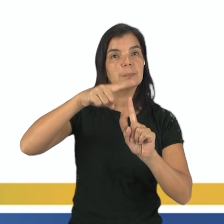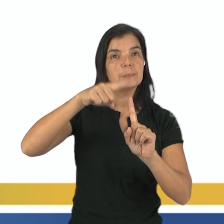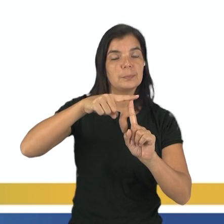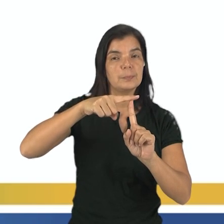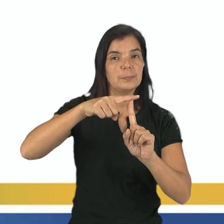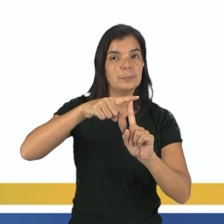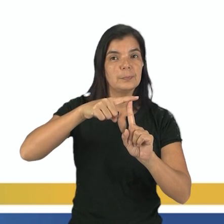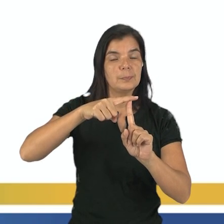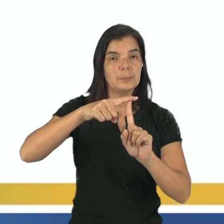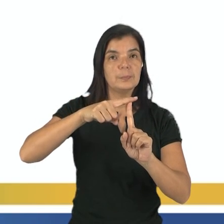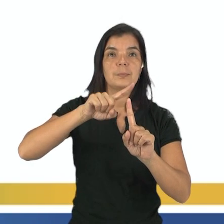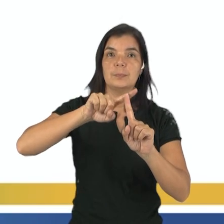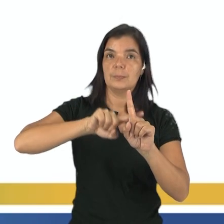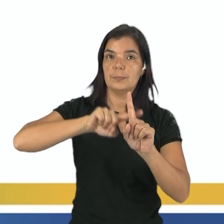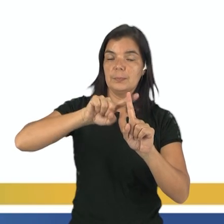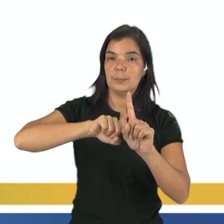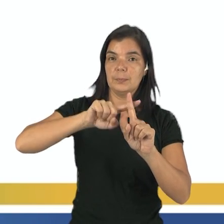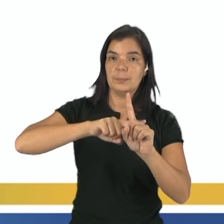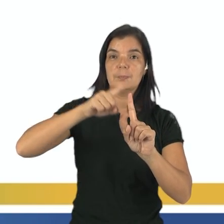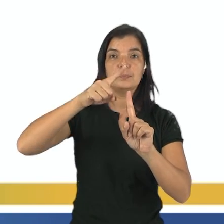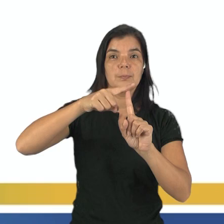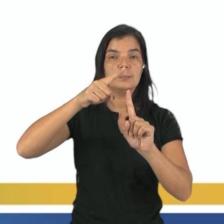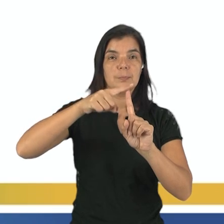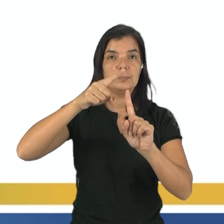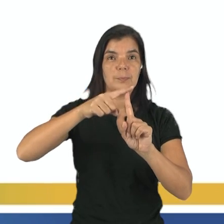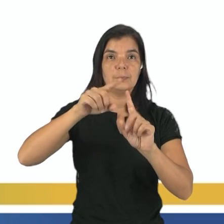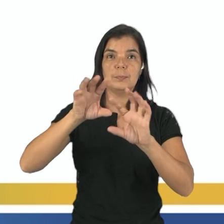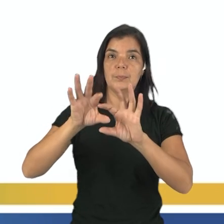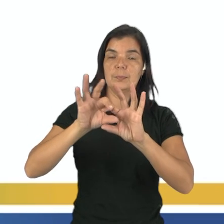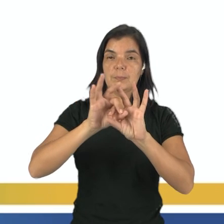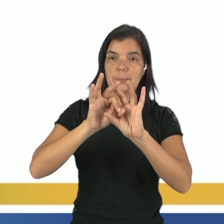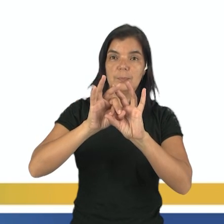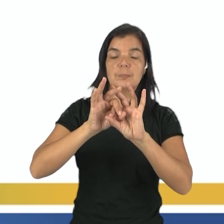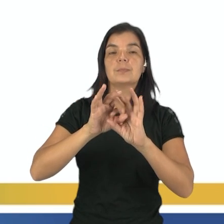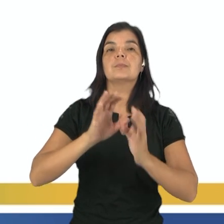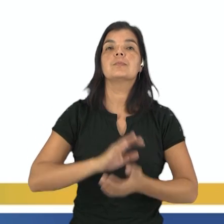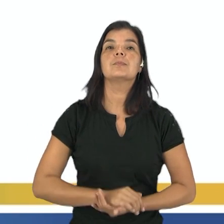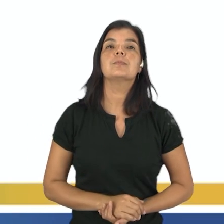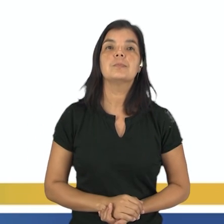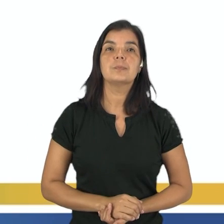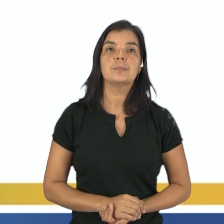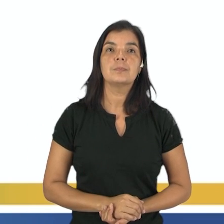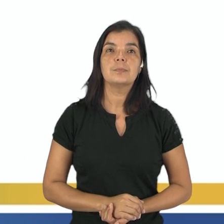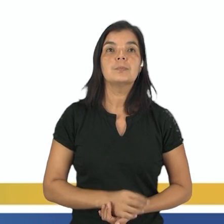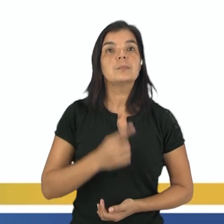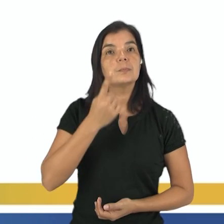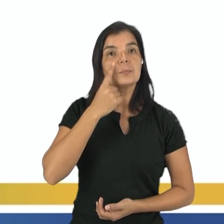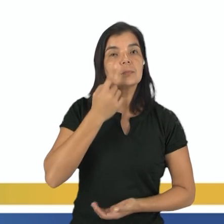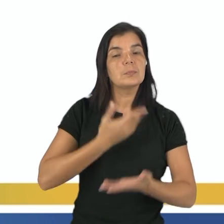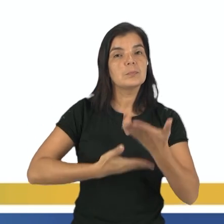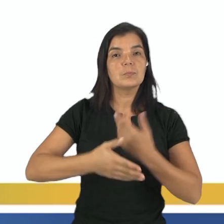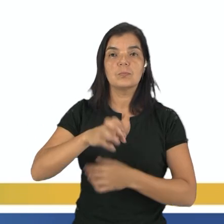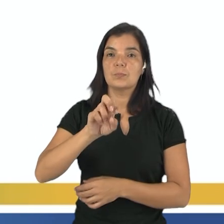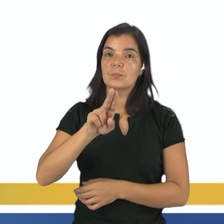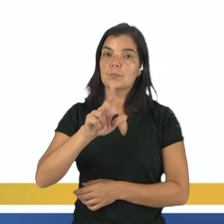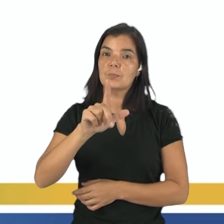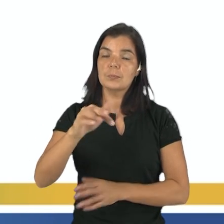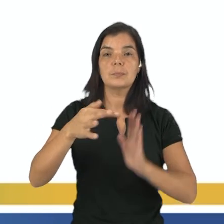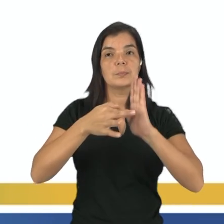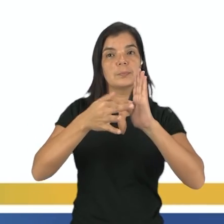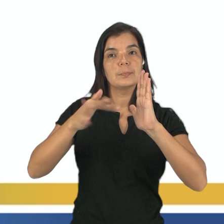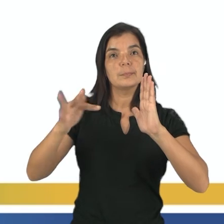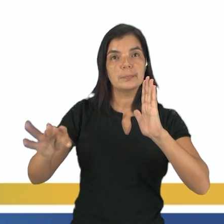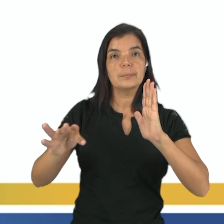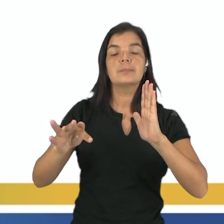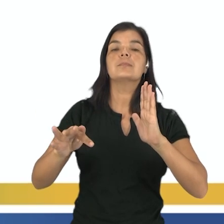Continuamos vendo essas características desses sólidos, né, que são faces, arestas e vértices, e também vimos a relação de Euler,